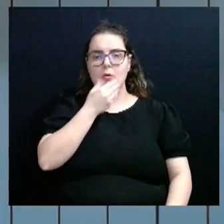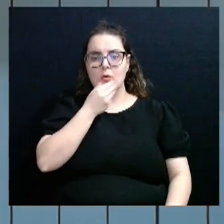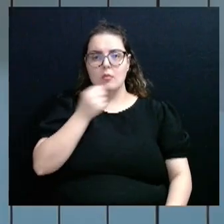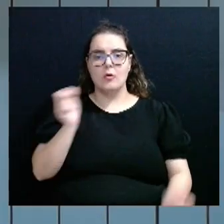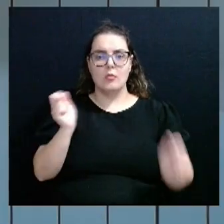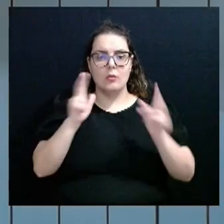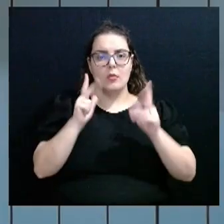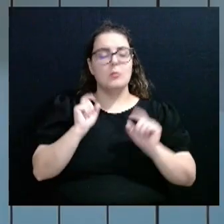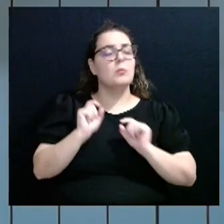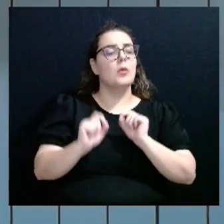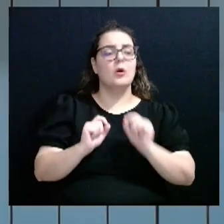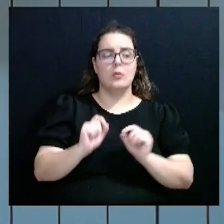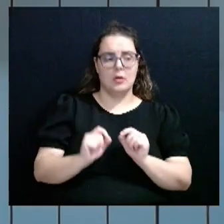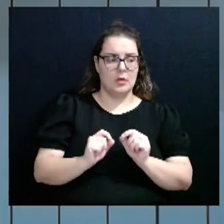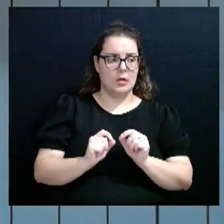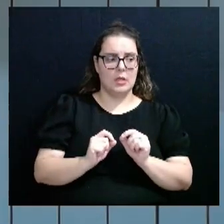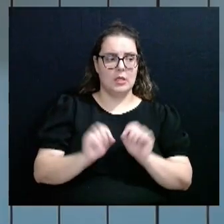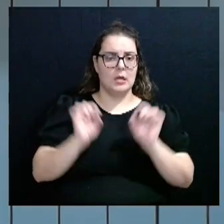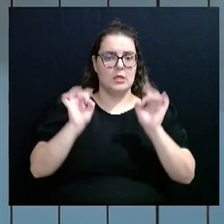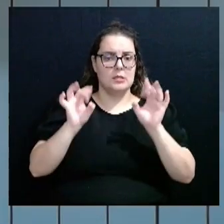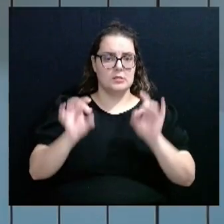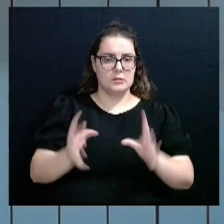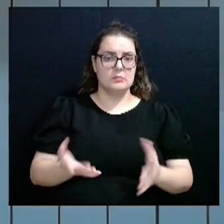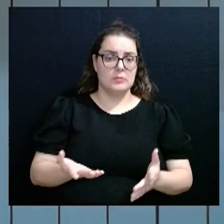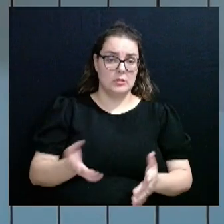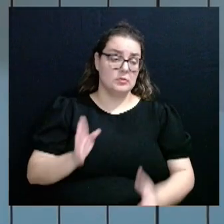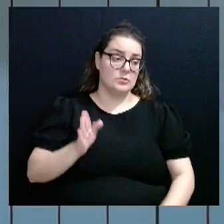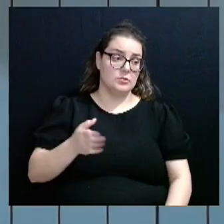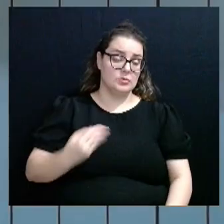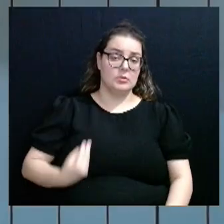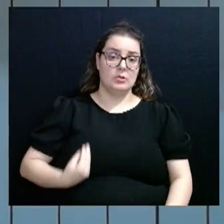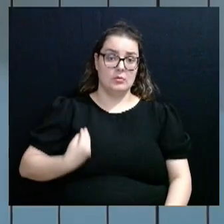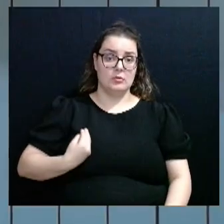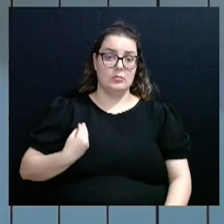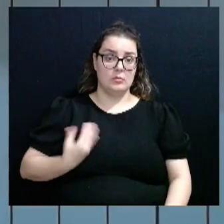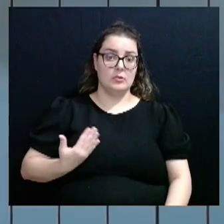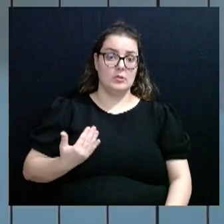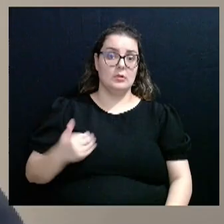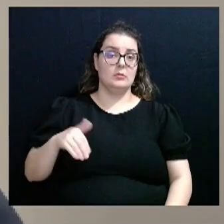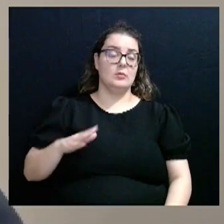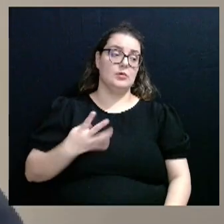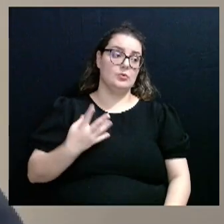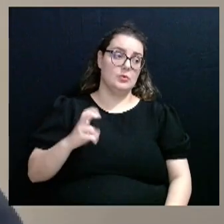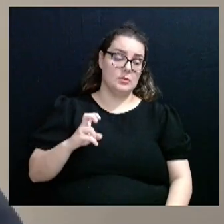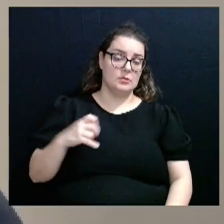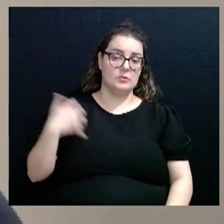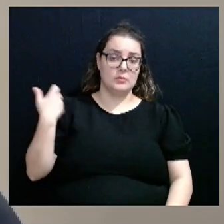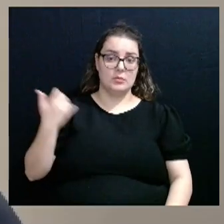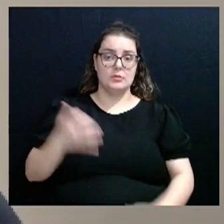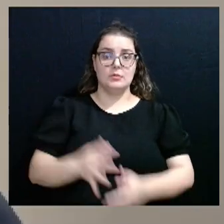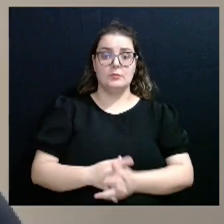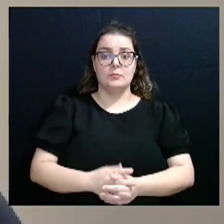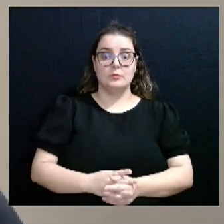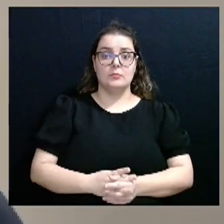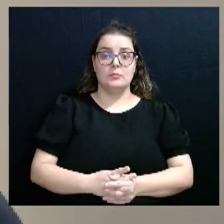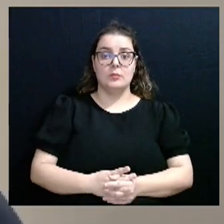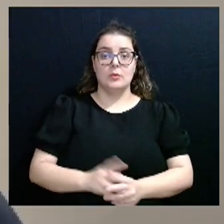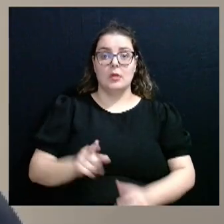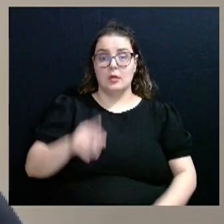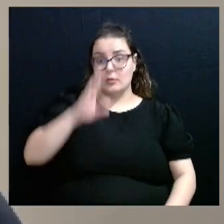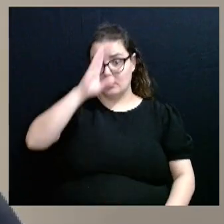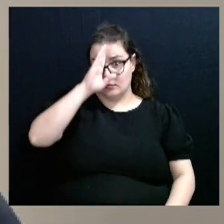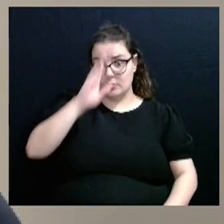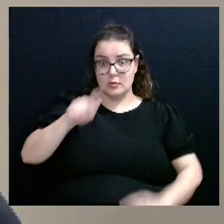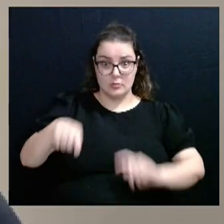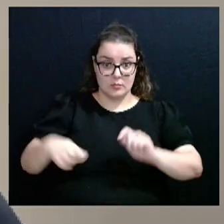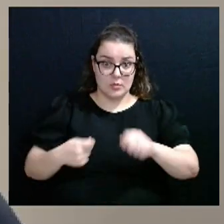quê? Especialmente esses que já passaram dos 45 anos. O principal sinal, e